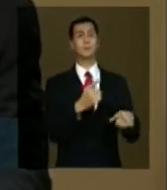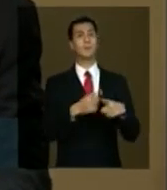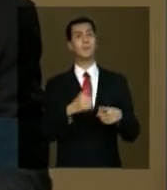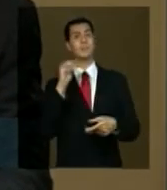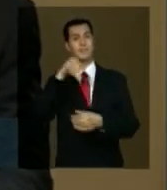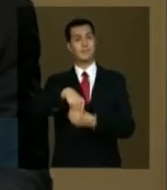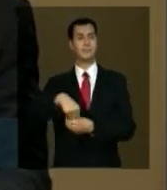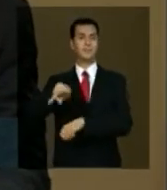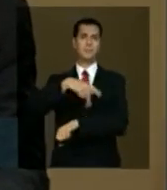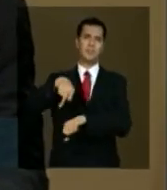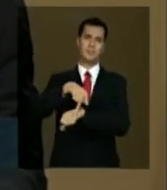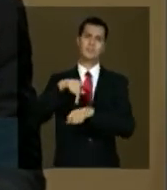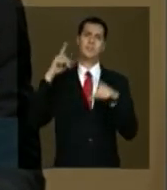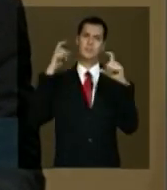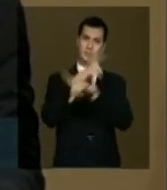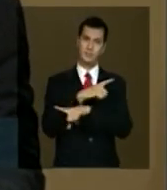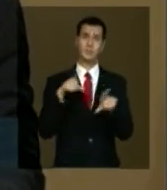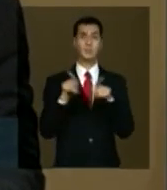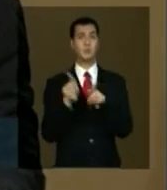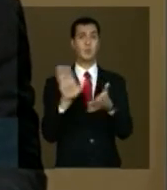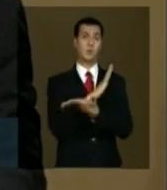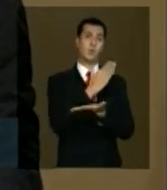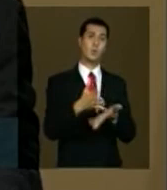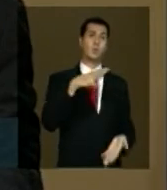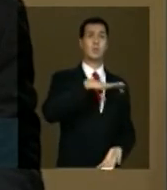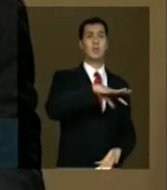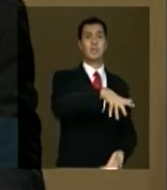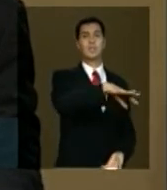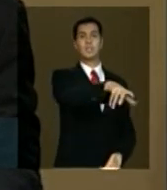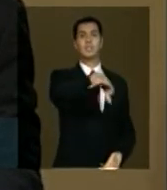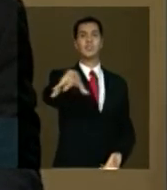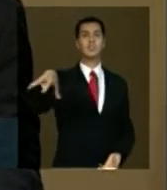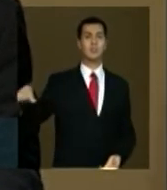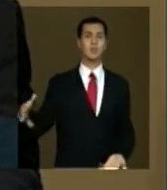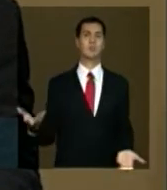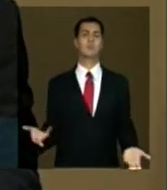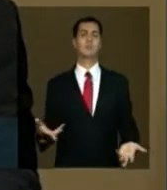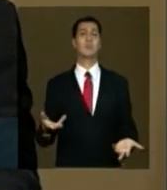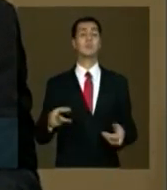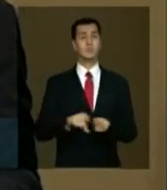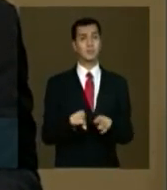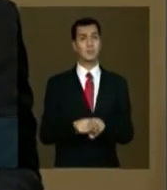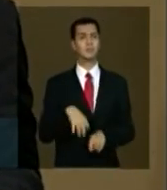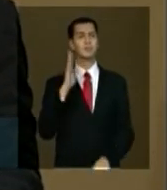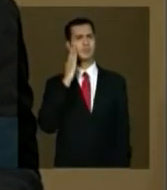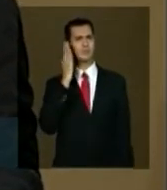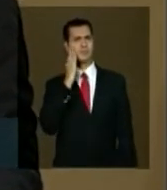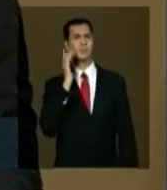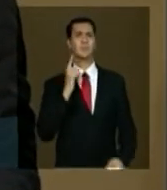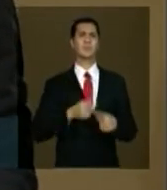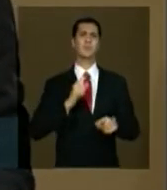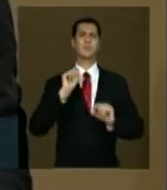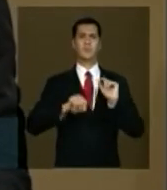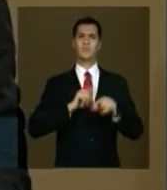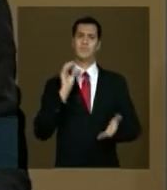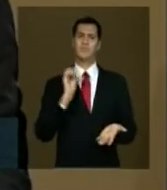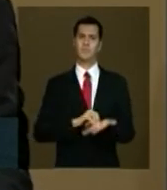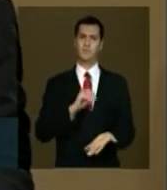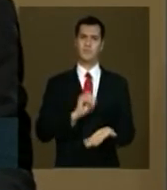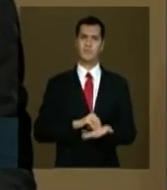entre regiões sabemos também que é questionável a abordagem que deixou de estabelecer metas para os países